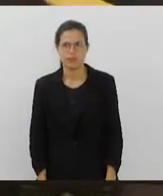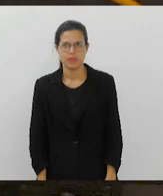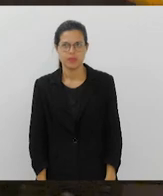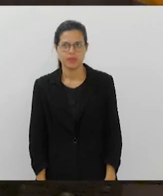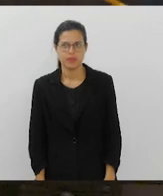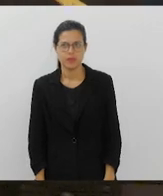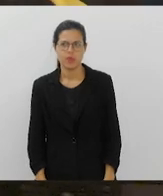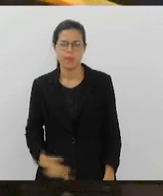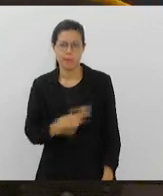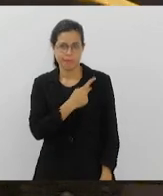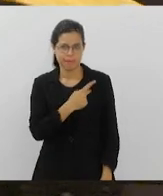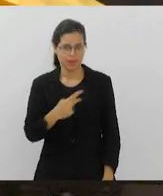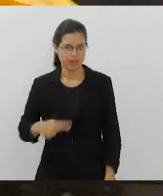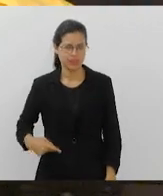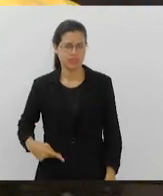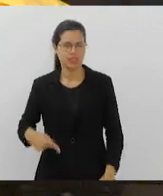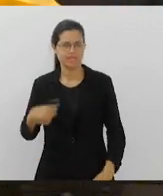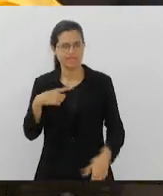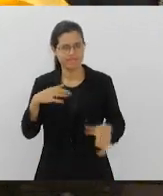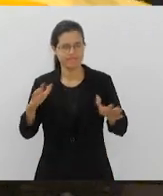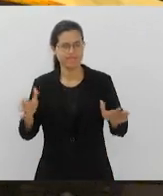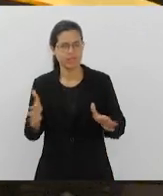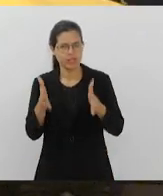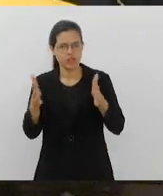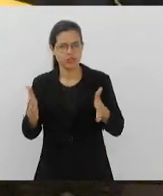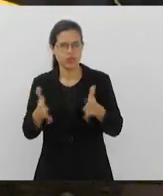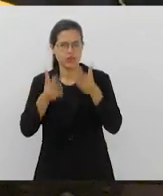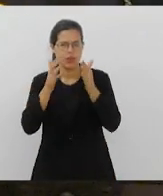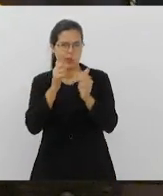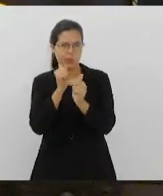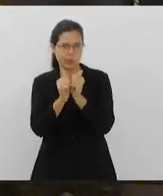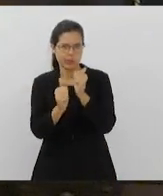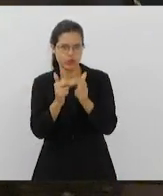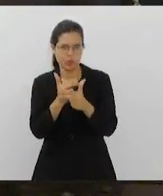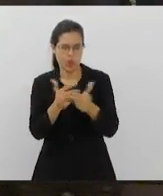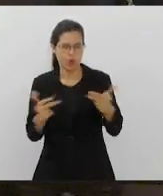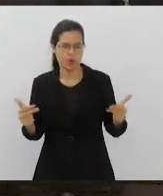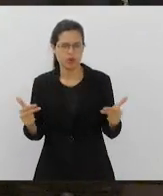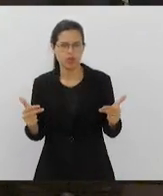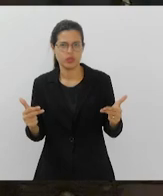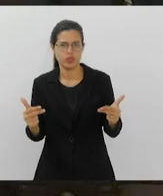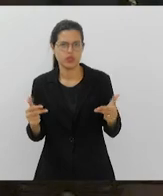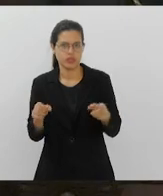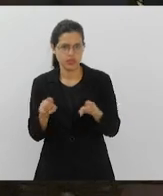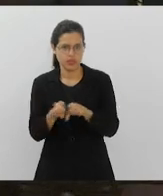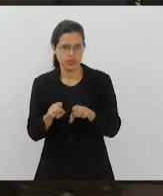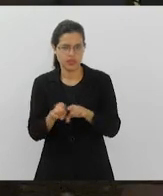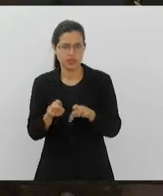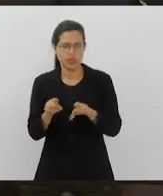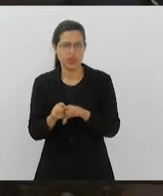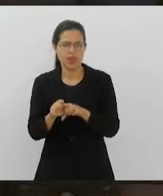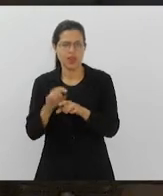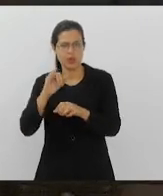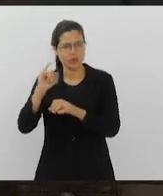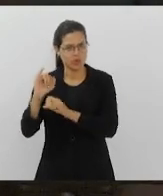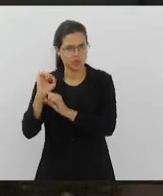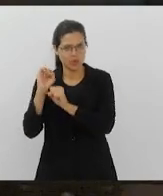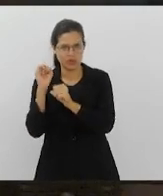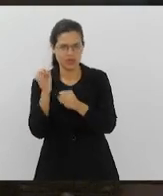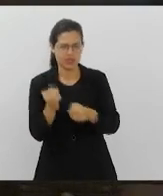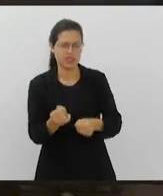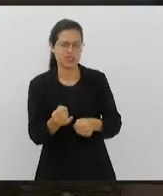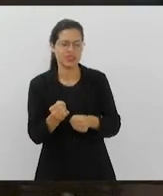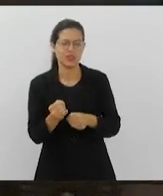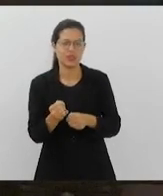presidente tem sido um grande incentivador do esporte, sobretudo das artes marciais e do jiu-jitsu, aqui no Rio de